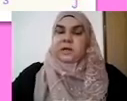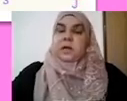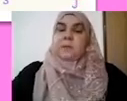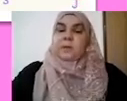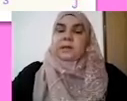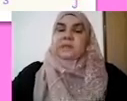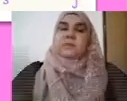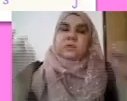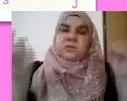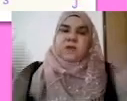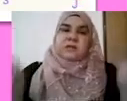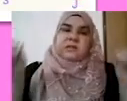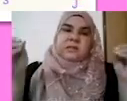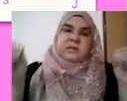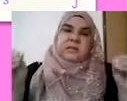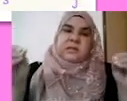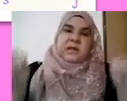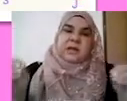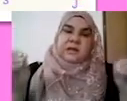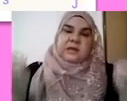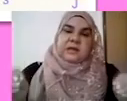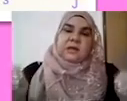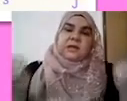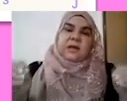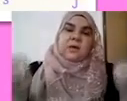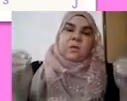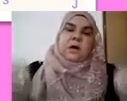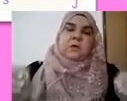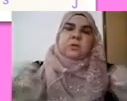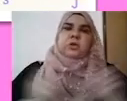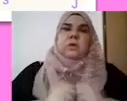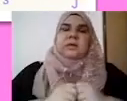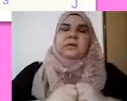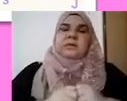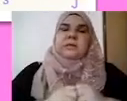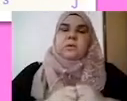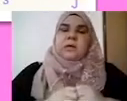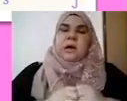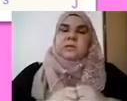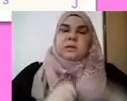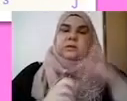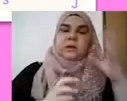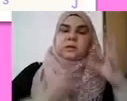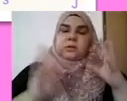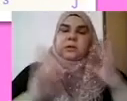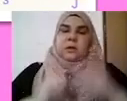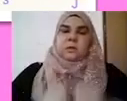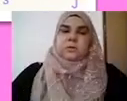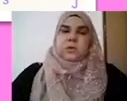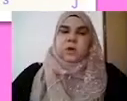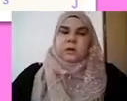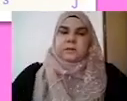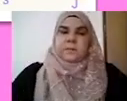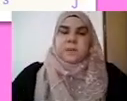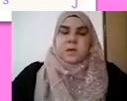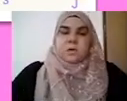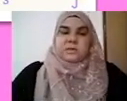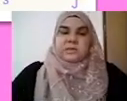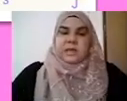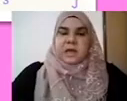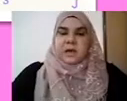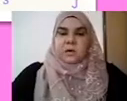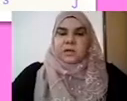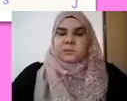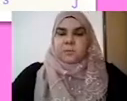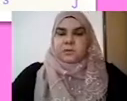J? Porque são os vértices que têm aí, né, o ângulo de 45 graus, tanto o D quanto o J. O